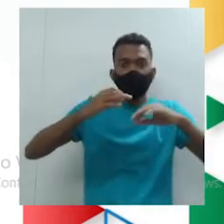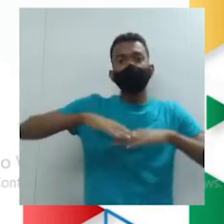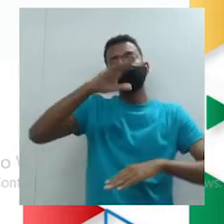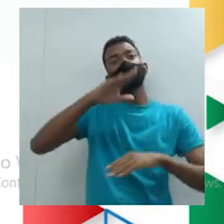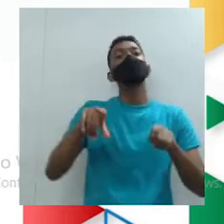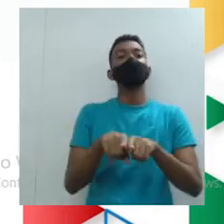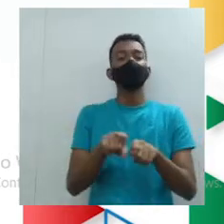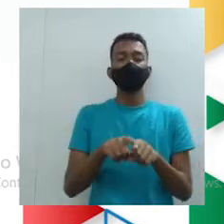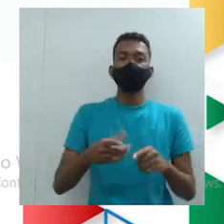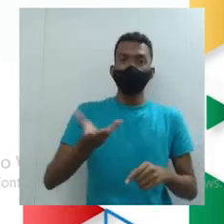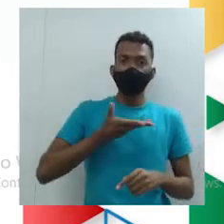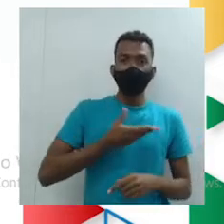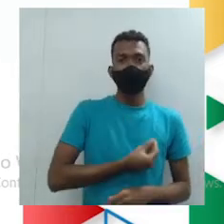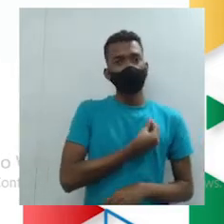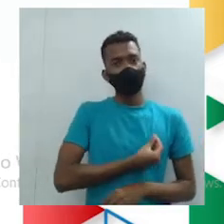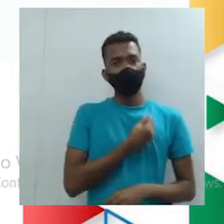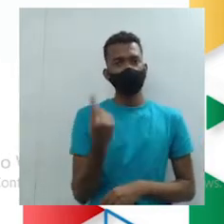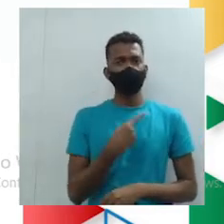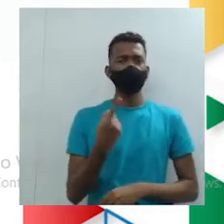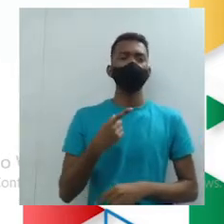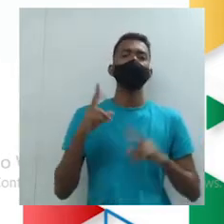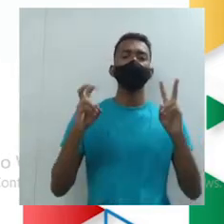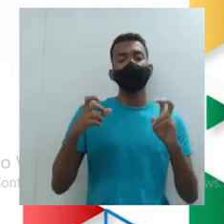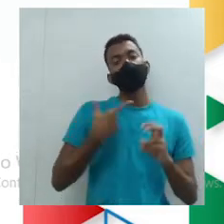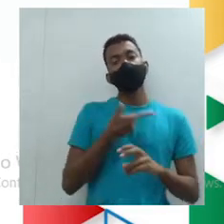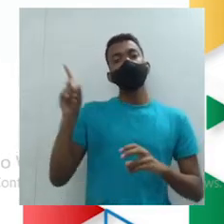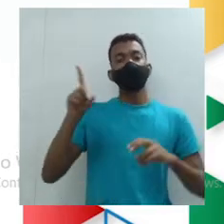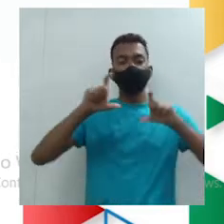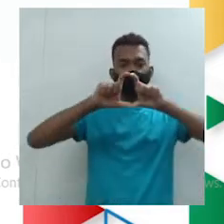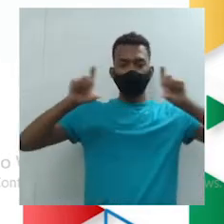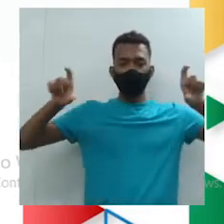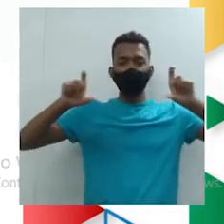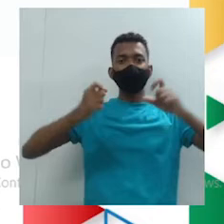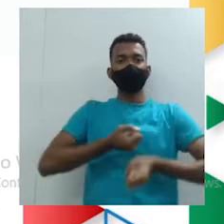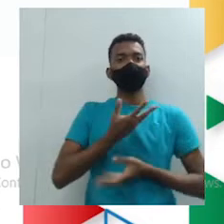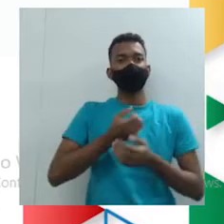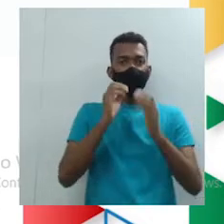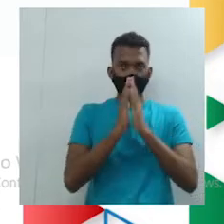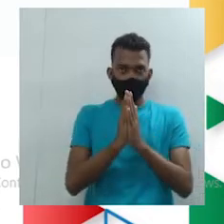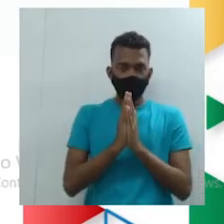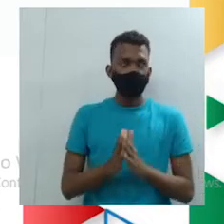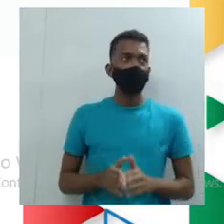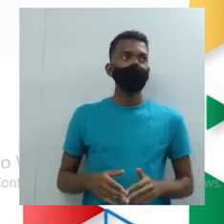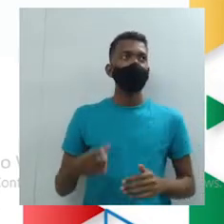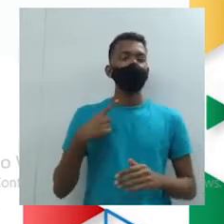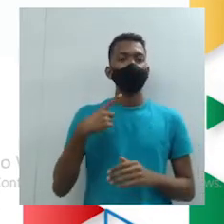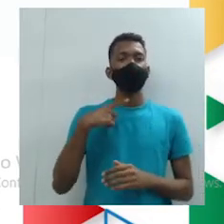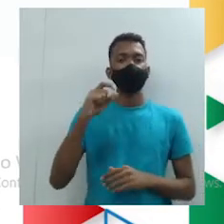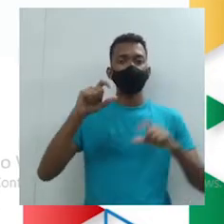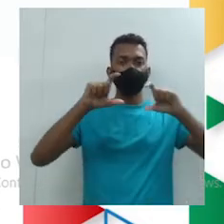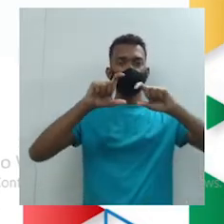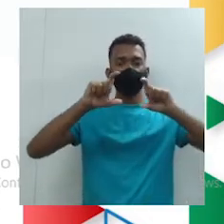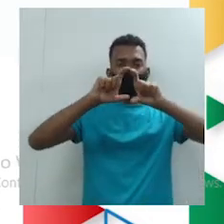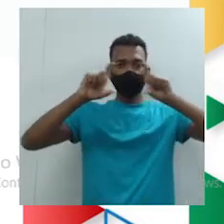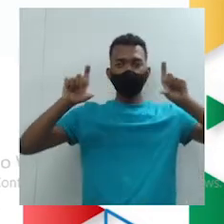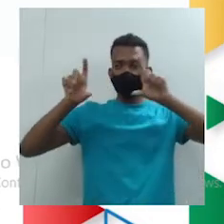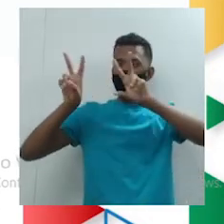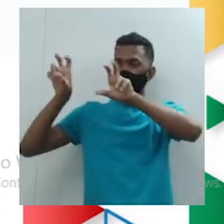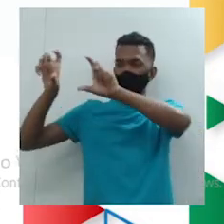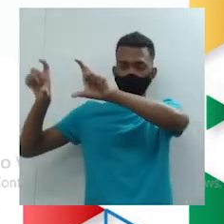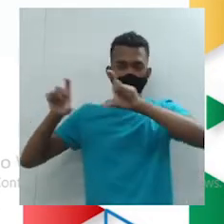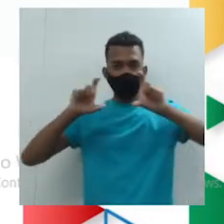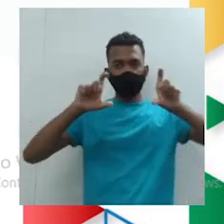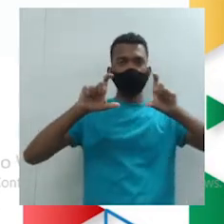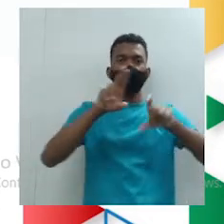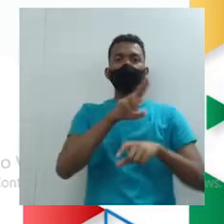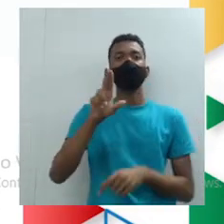pressa de viver. Okay. Nós temos aqui um outro poema. Poderia ler, professor? Poderia, professor Robson. Pessoal, aqui nós temos um trecho de um poema do Carlos Pena Filho,